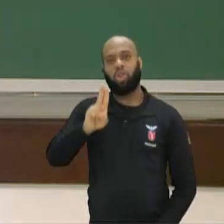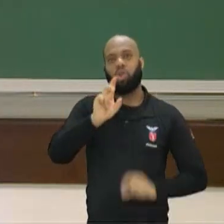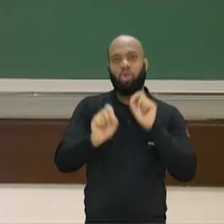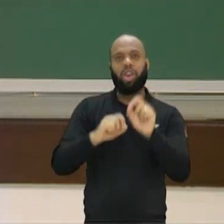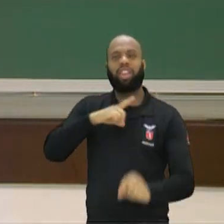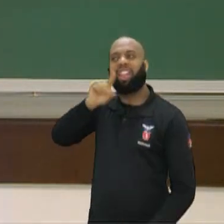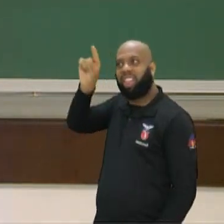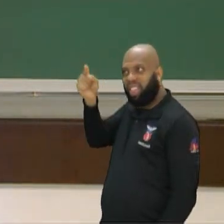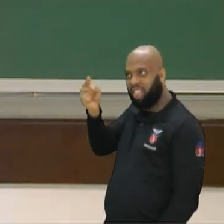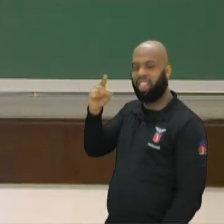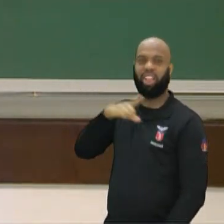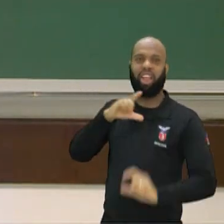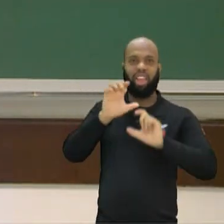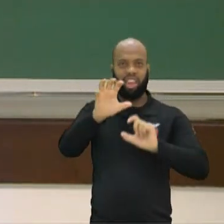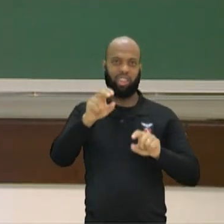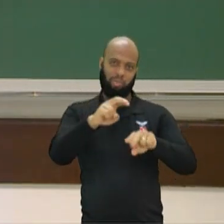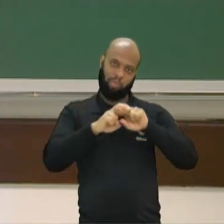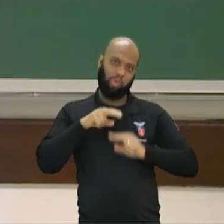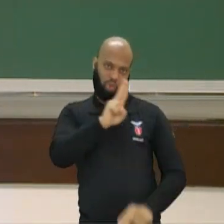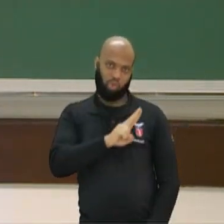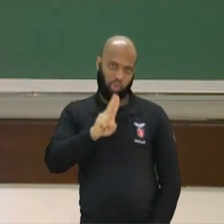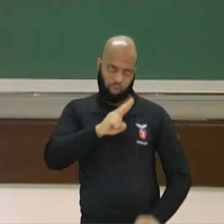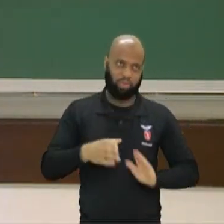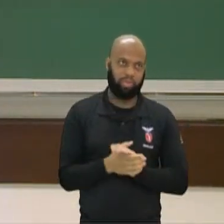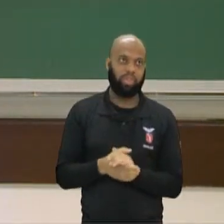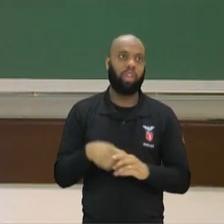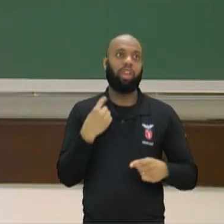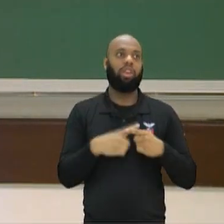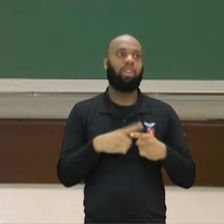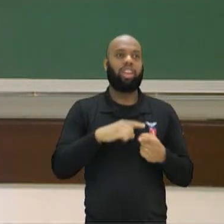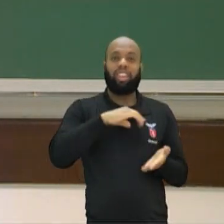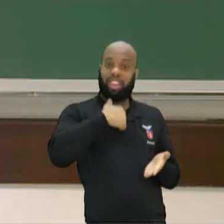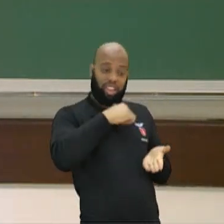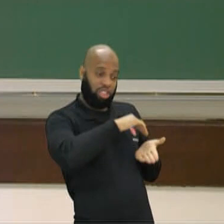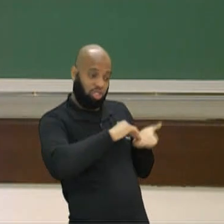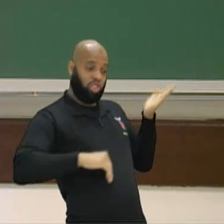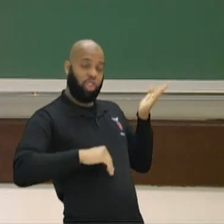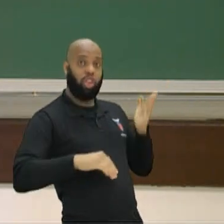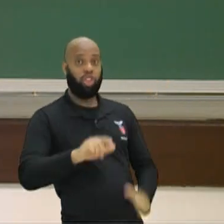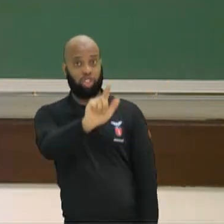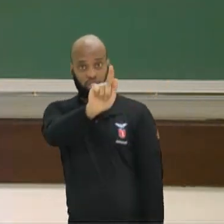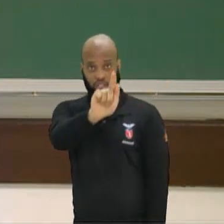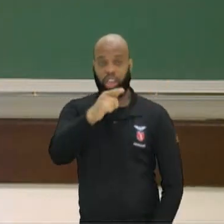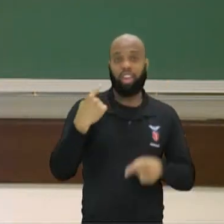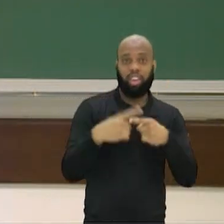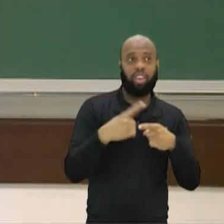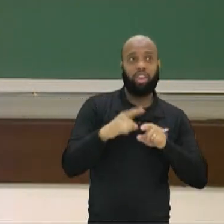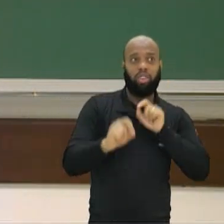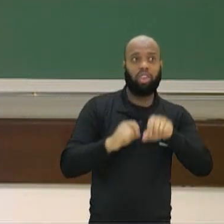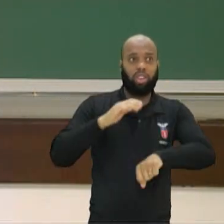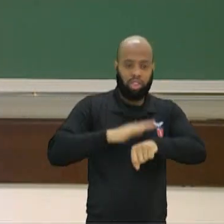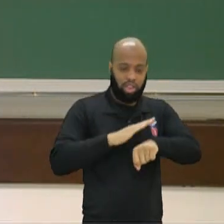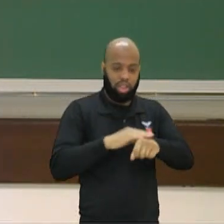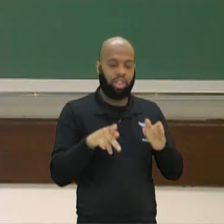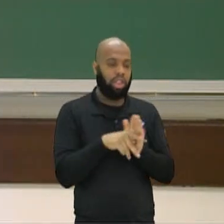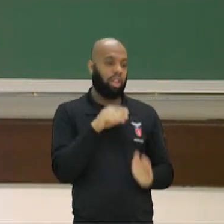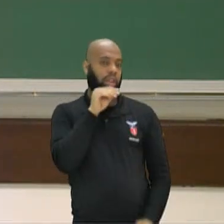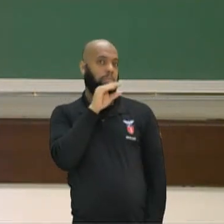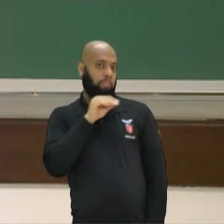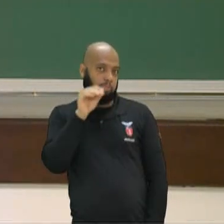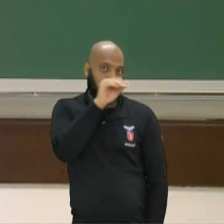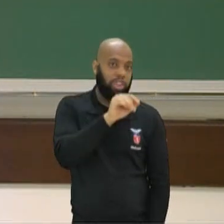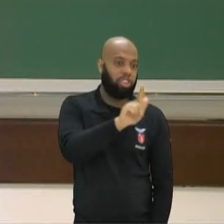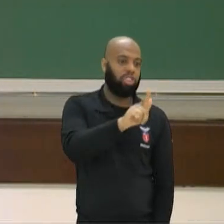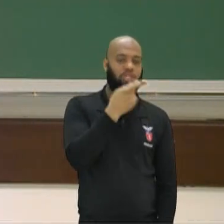que isso acontece, de colocar esse apóstrofo aqui, meio que eliminando o G, já que na hora da pronúncia o